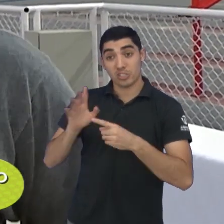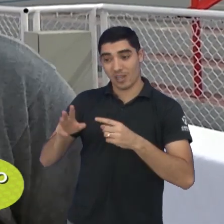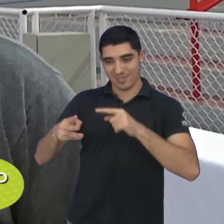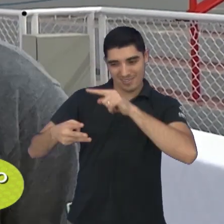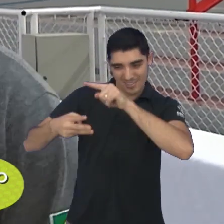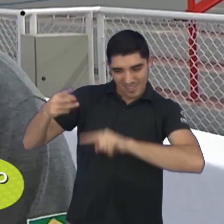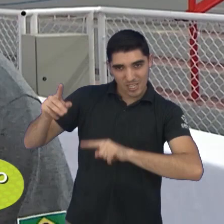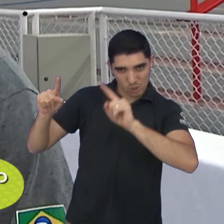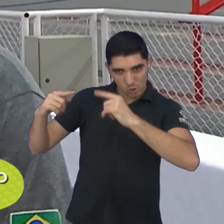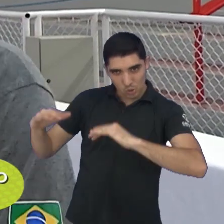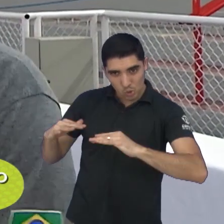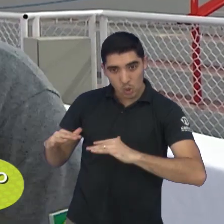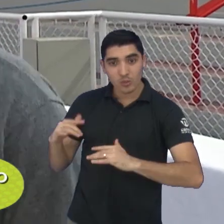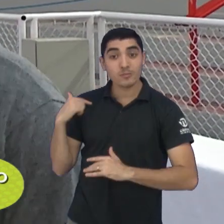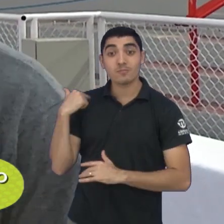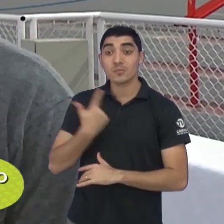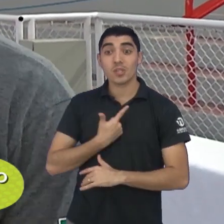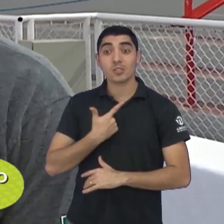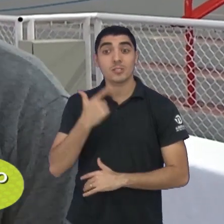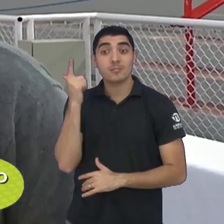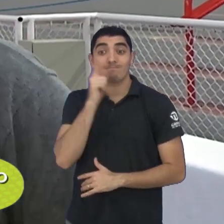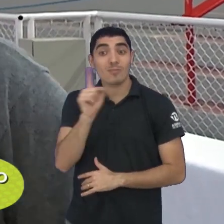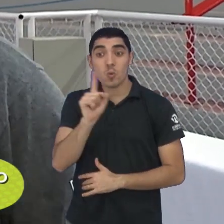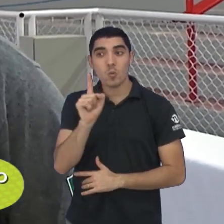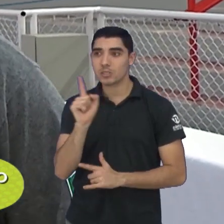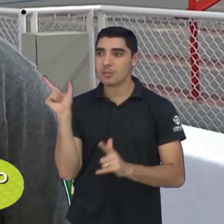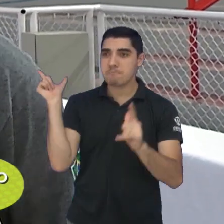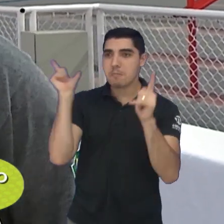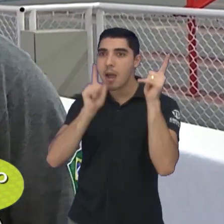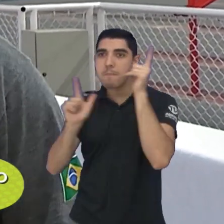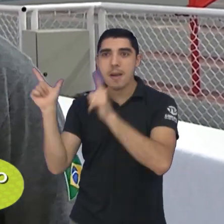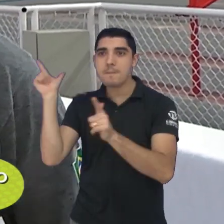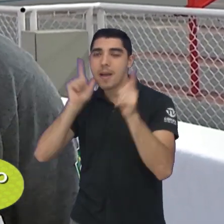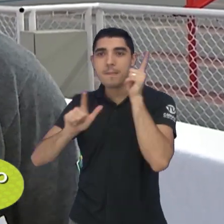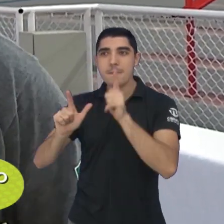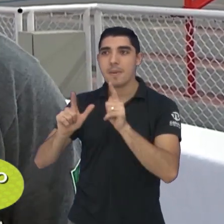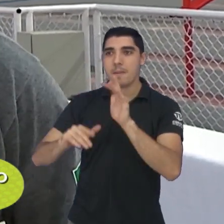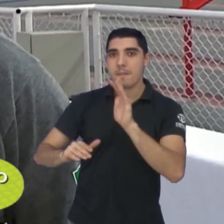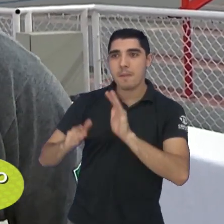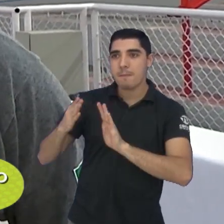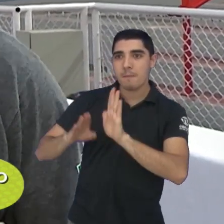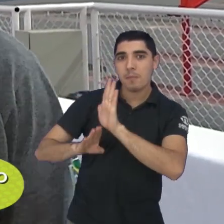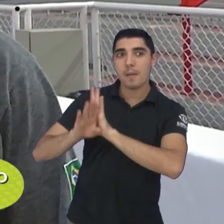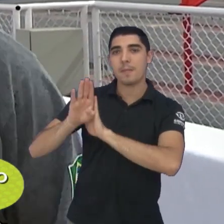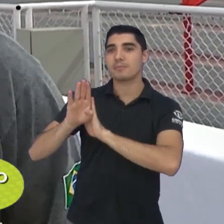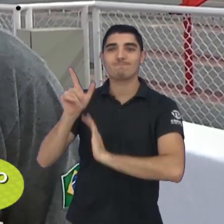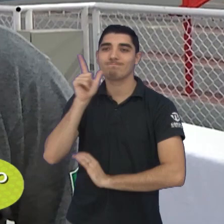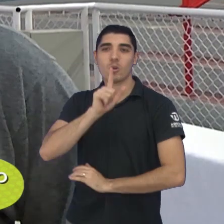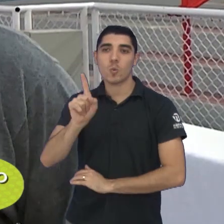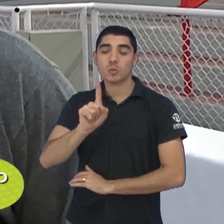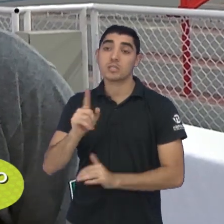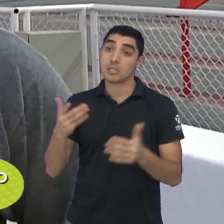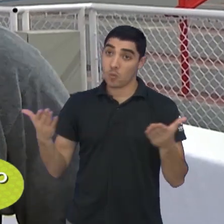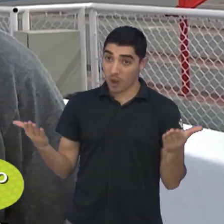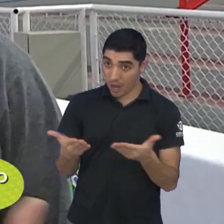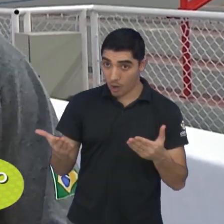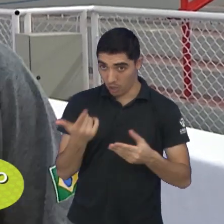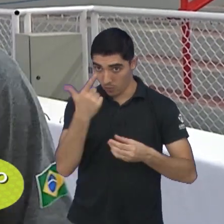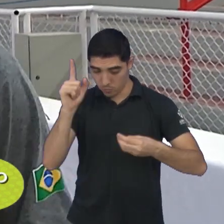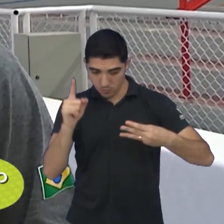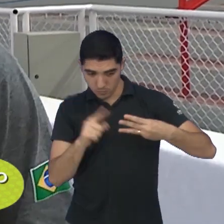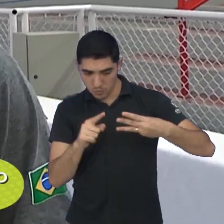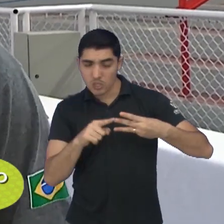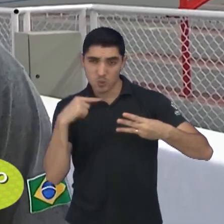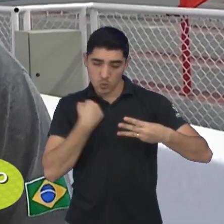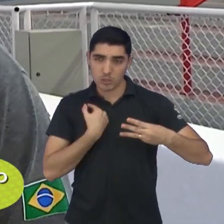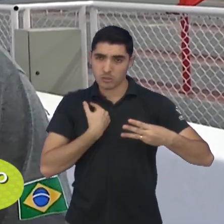não tivemos o aproveitamento que geralmente o time tem. E acreditamos que realmente nessa série nós podemos